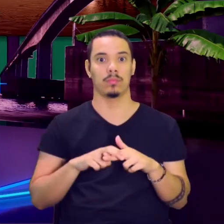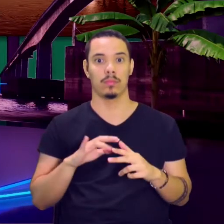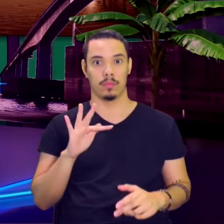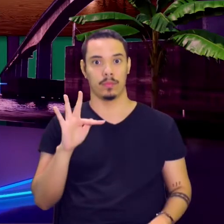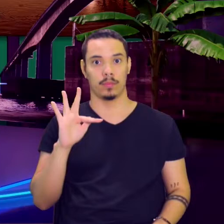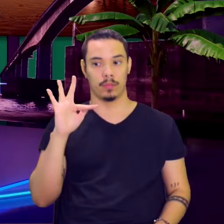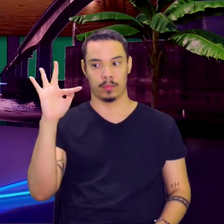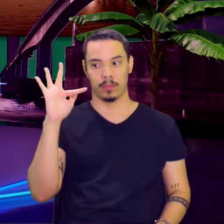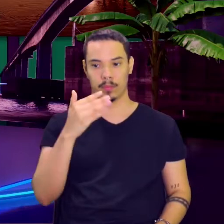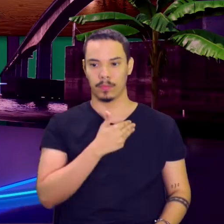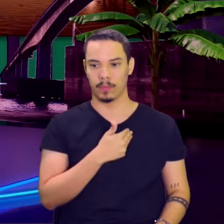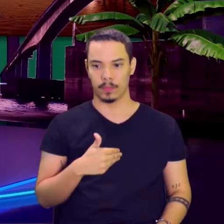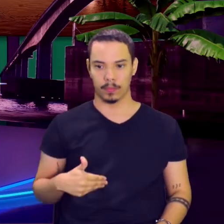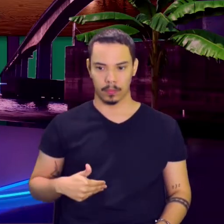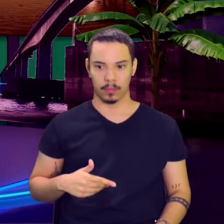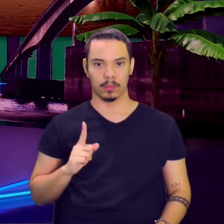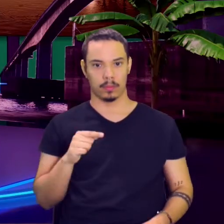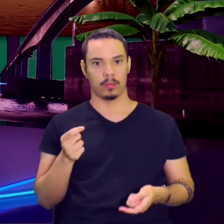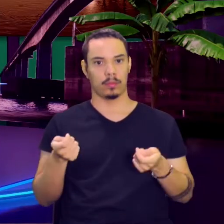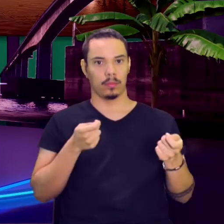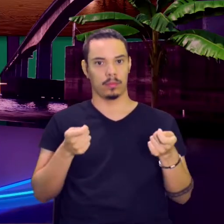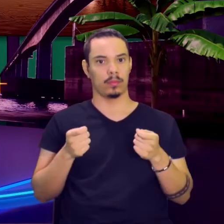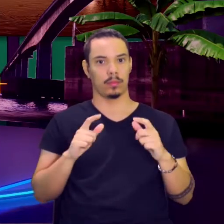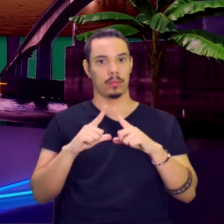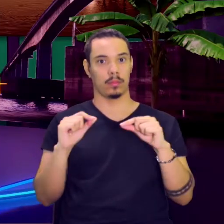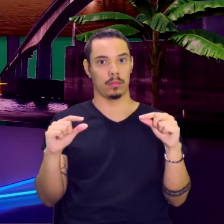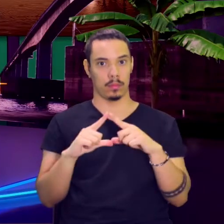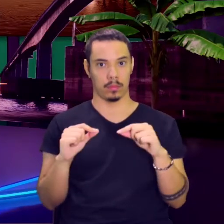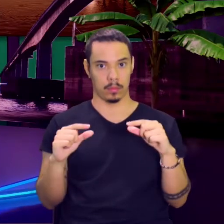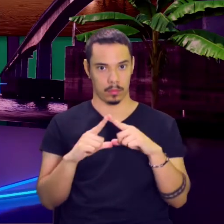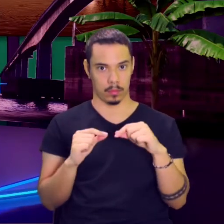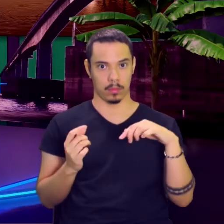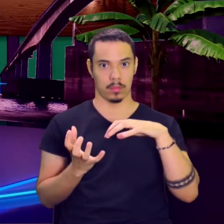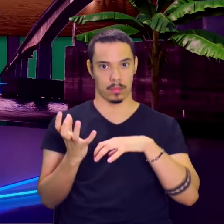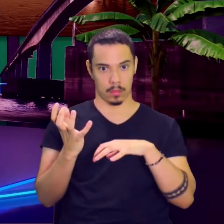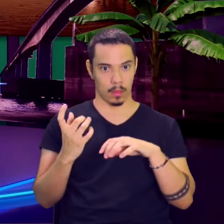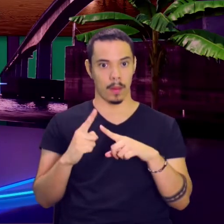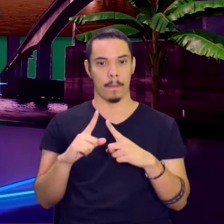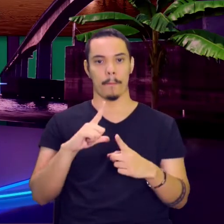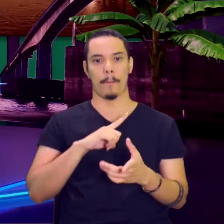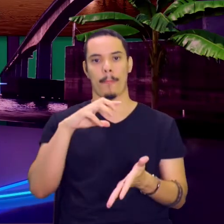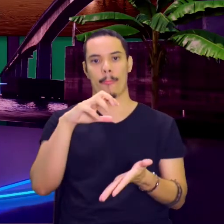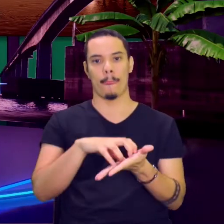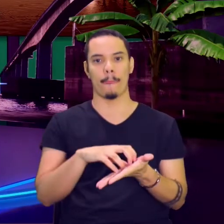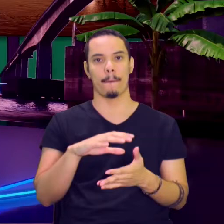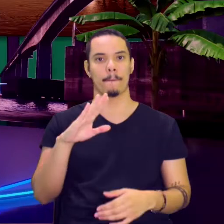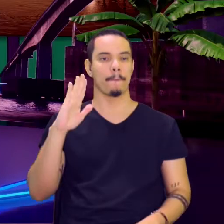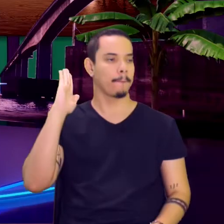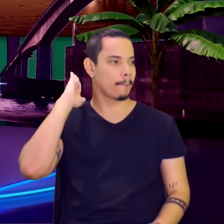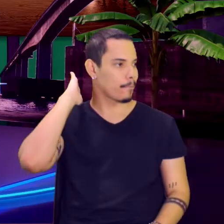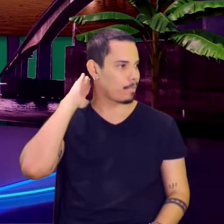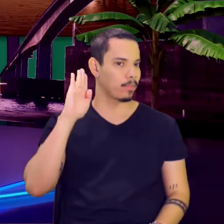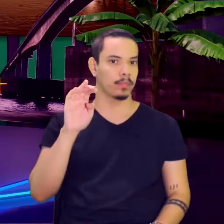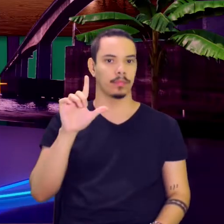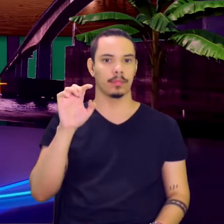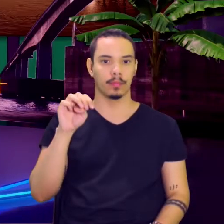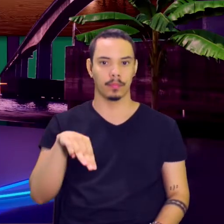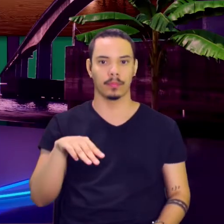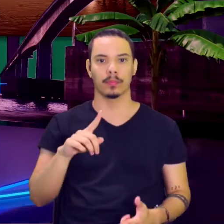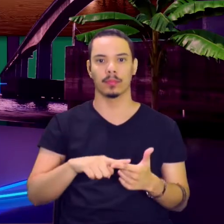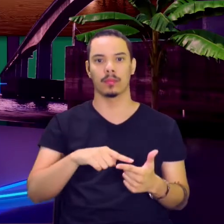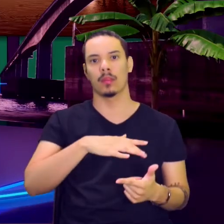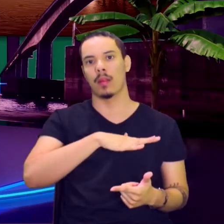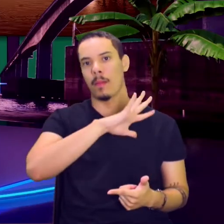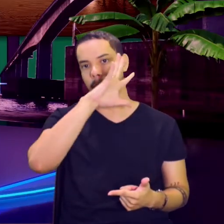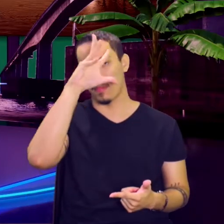Sim. A União, isso é controlado lá em Brasília. Mas nós temos as centrais em Belém, Manaus e